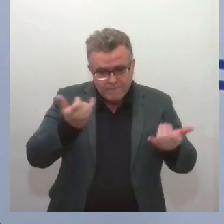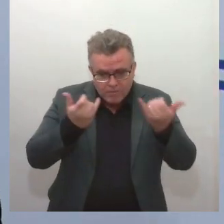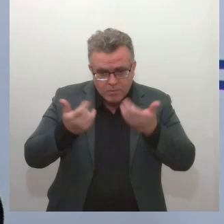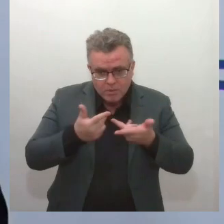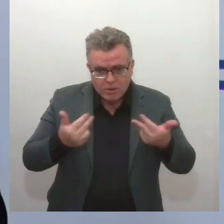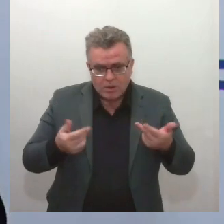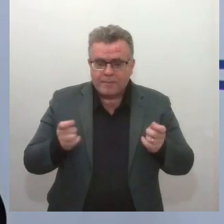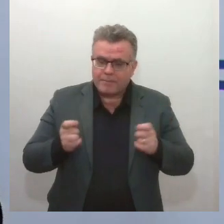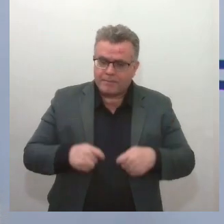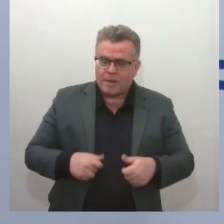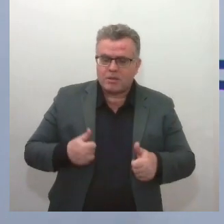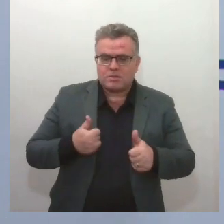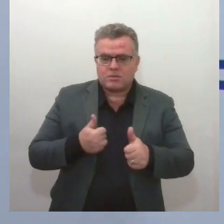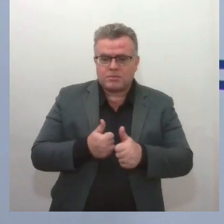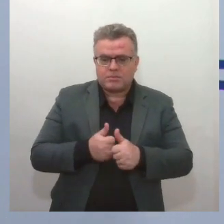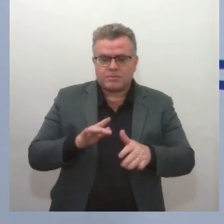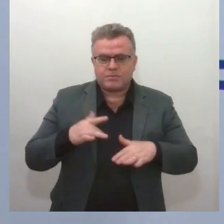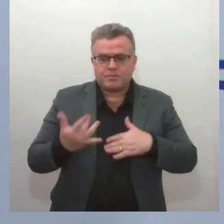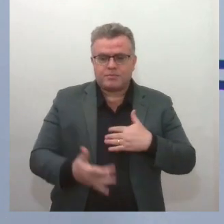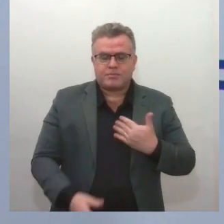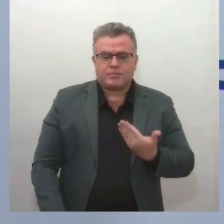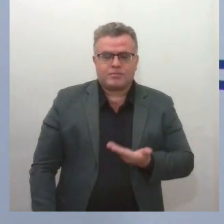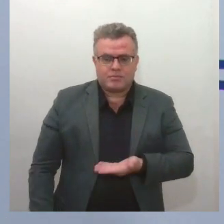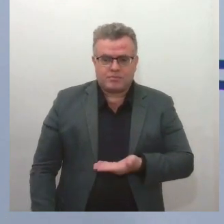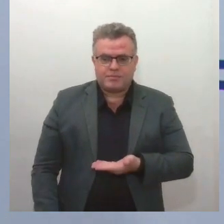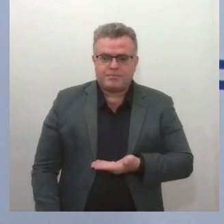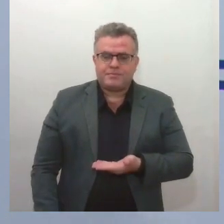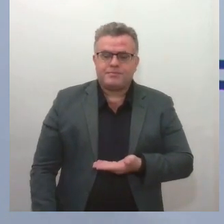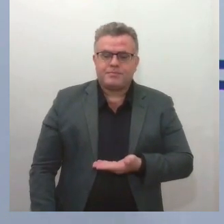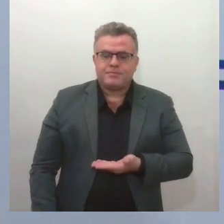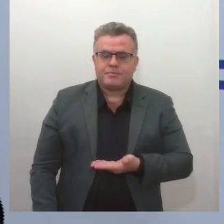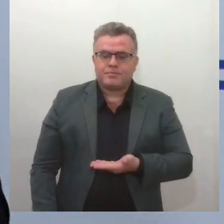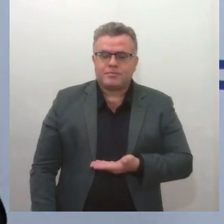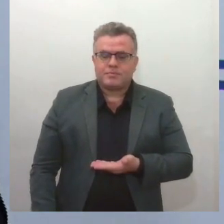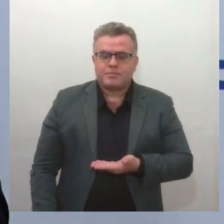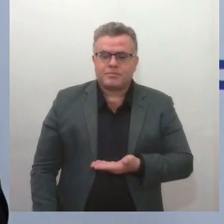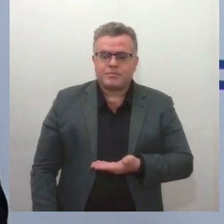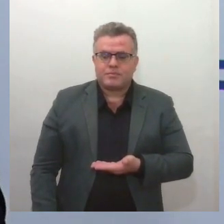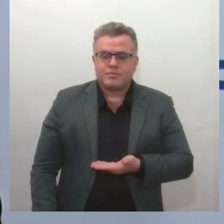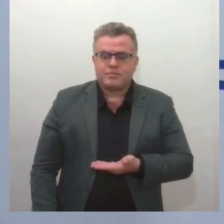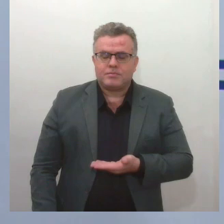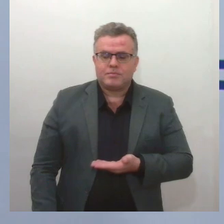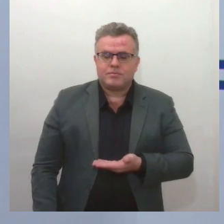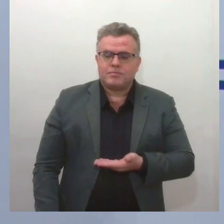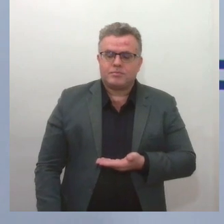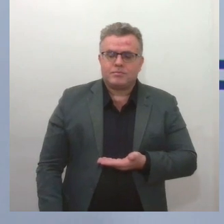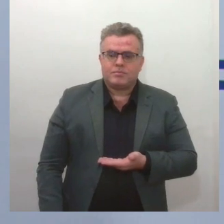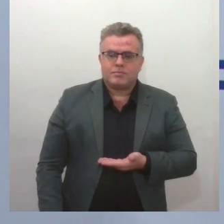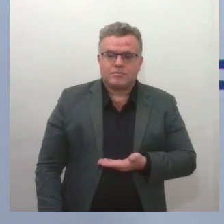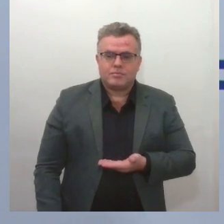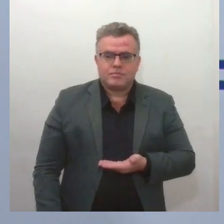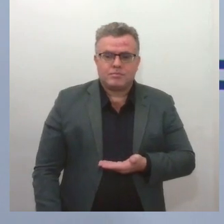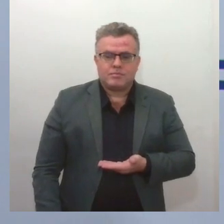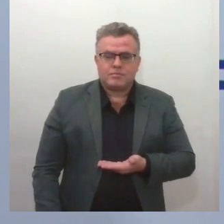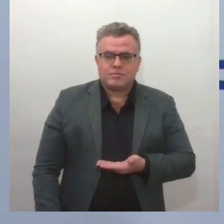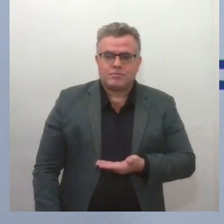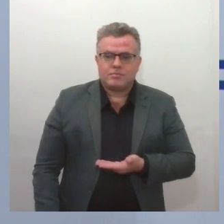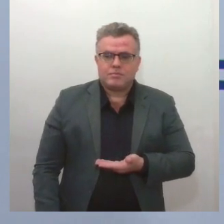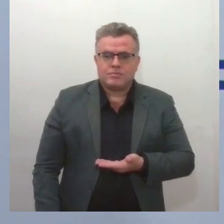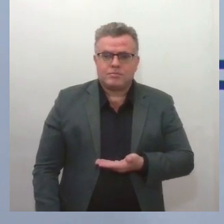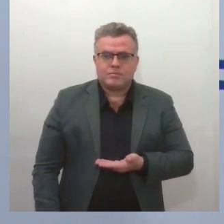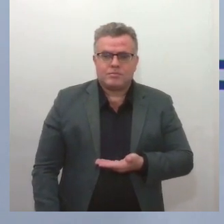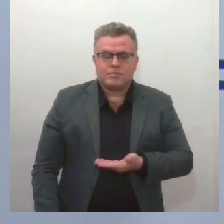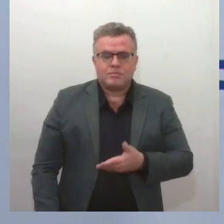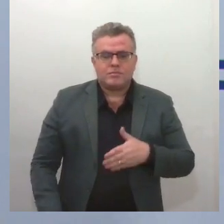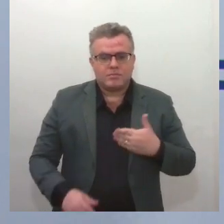sociais. No Face, no Instagram, através do @TVAlese5.2, no Twitter, @TVAlese, e no QR Code que